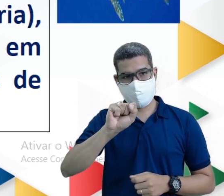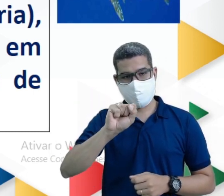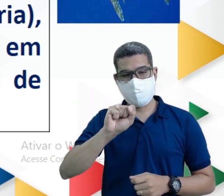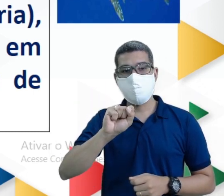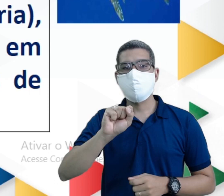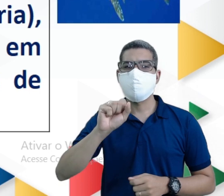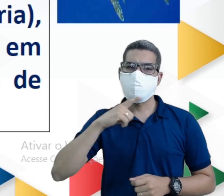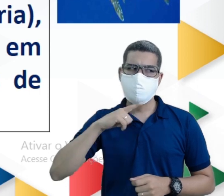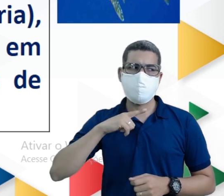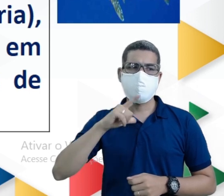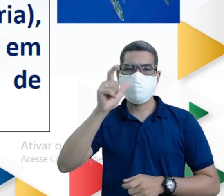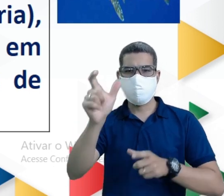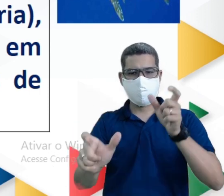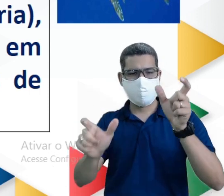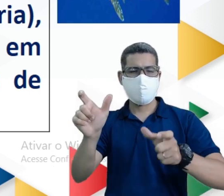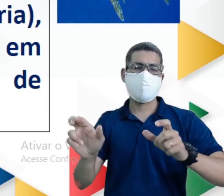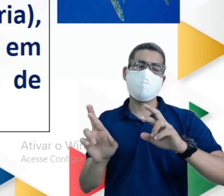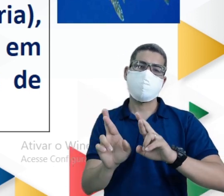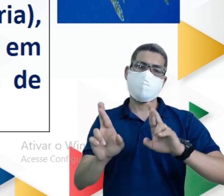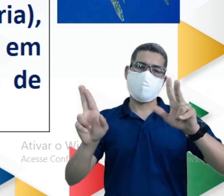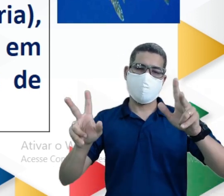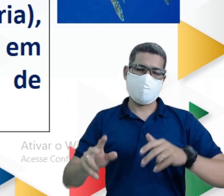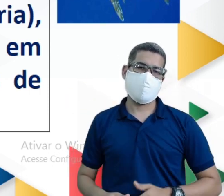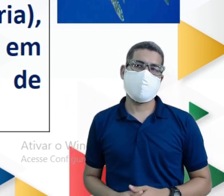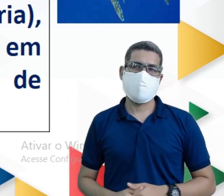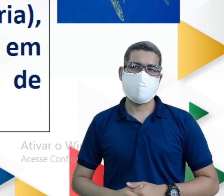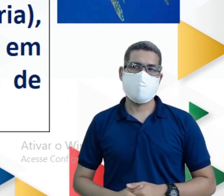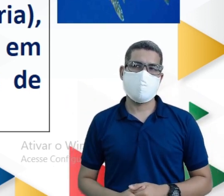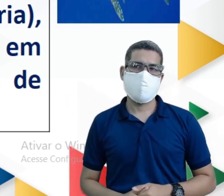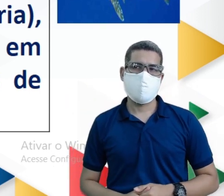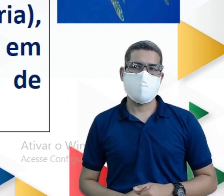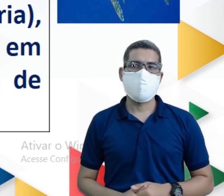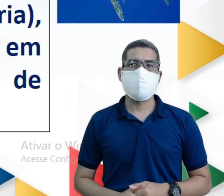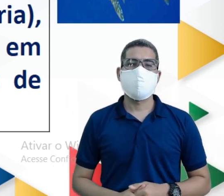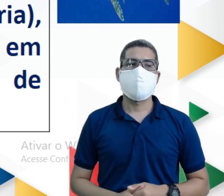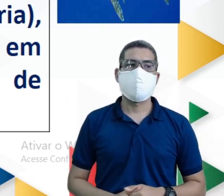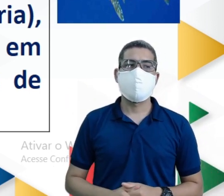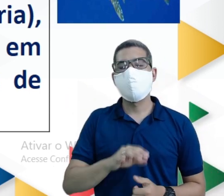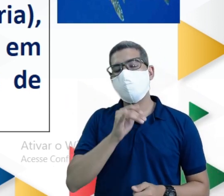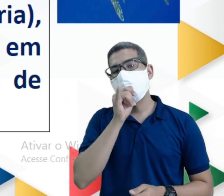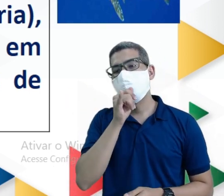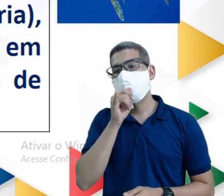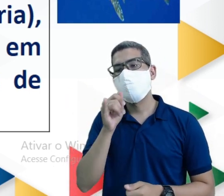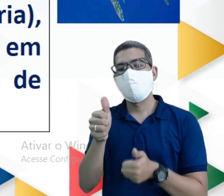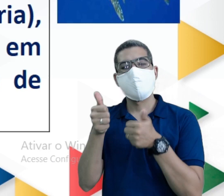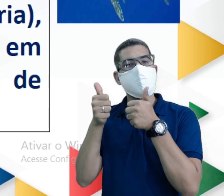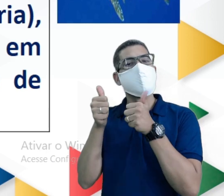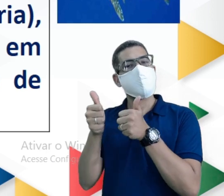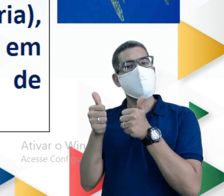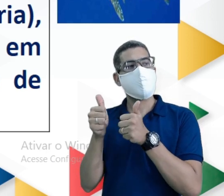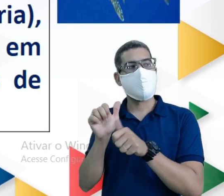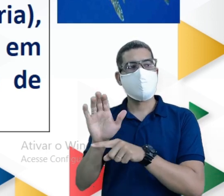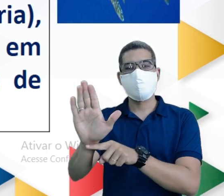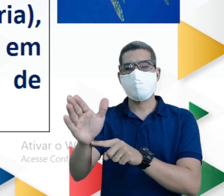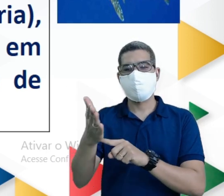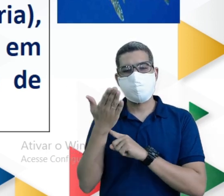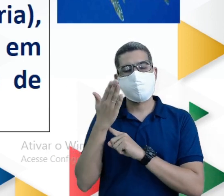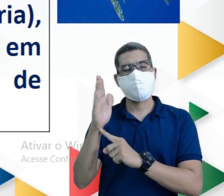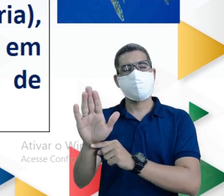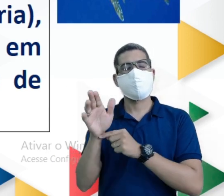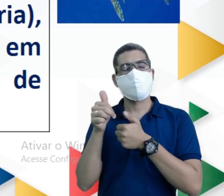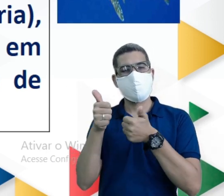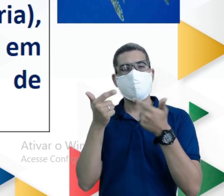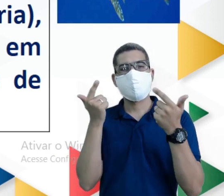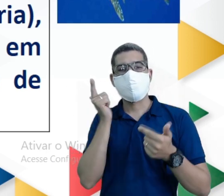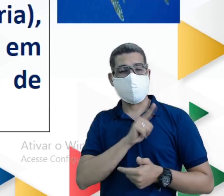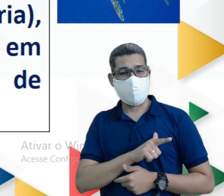são diferentes, que são distintas. Primeiro, bora falar das harmônicas, onde existe benefício para ambas